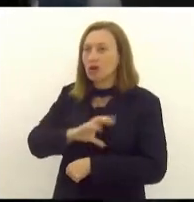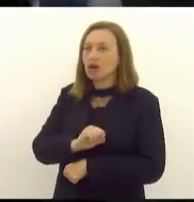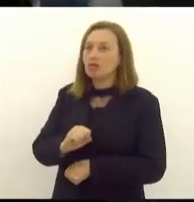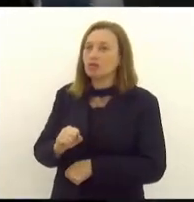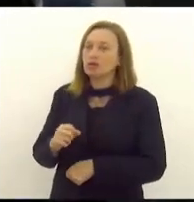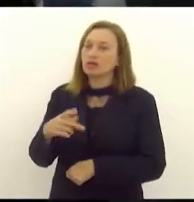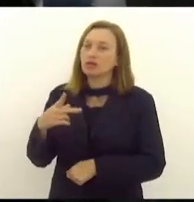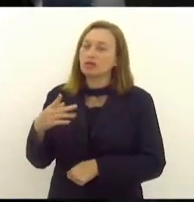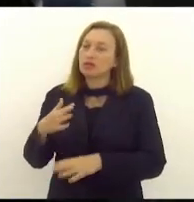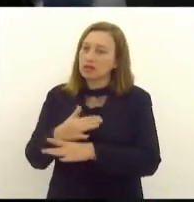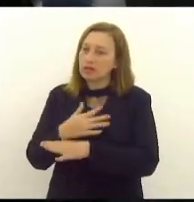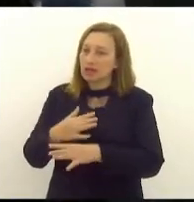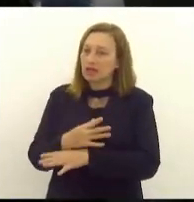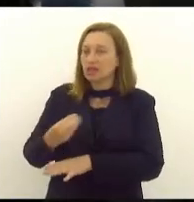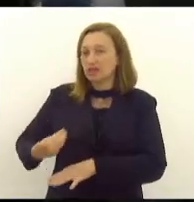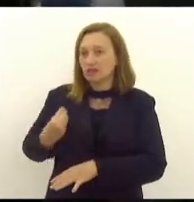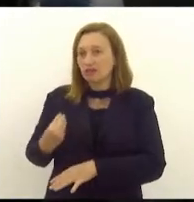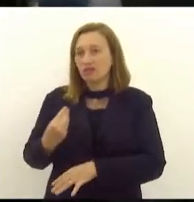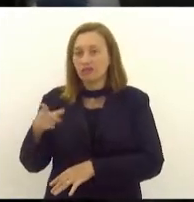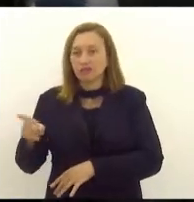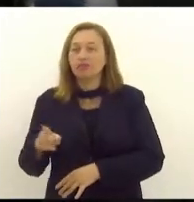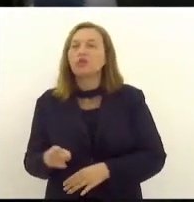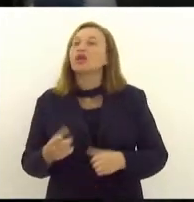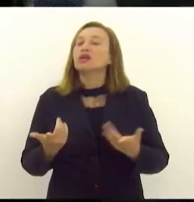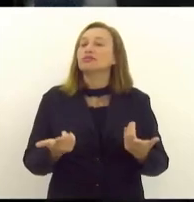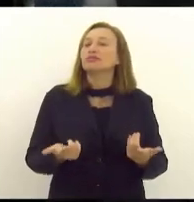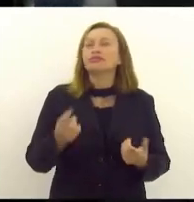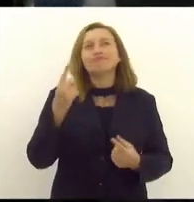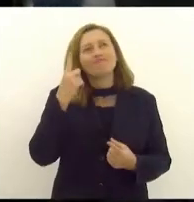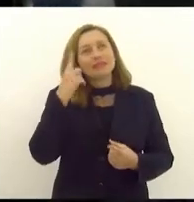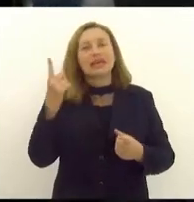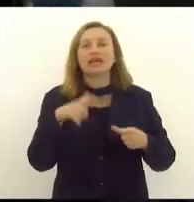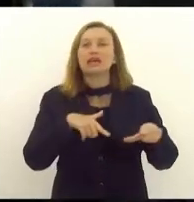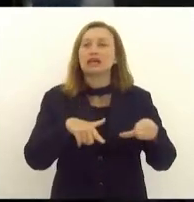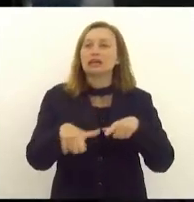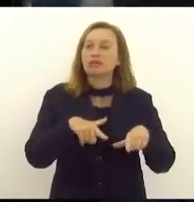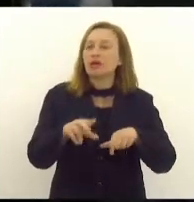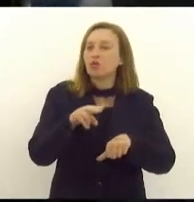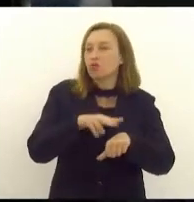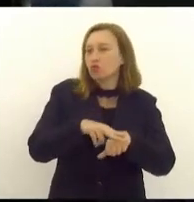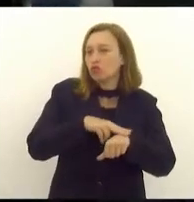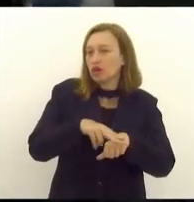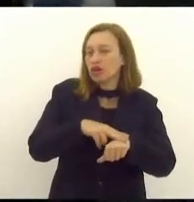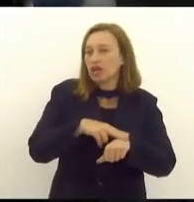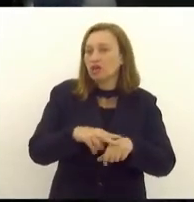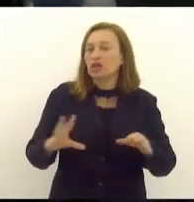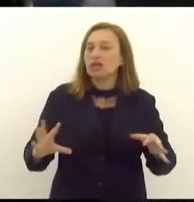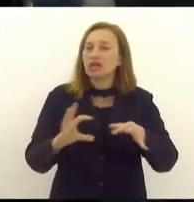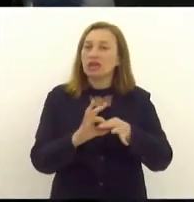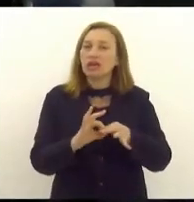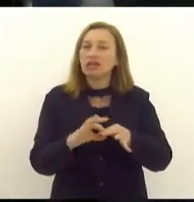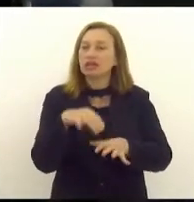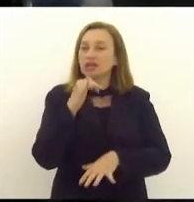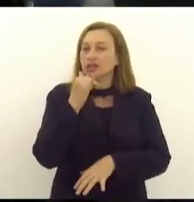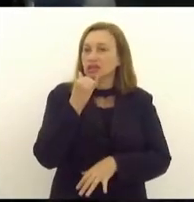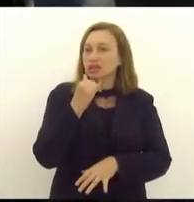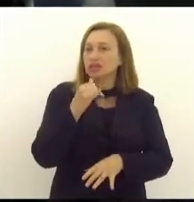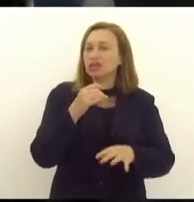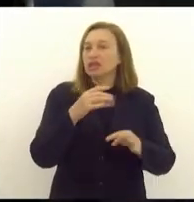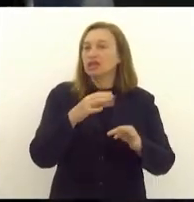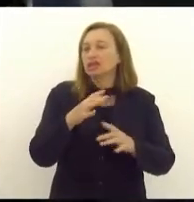Então essa ideia do emprego Verde ligado a tecnologias alternativas